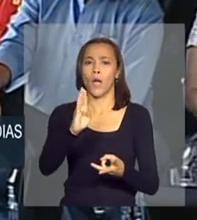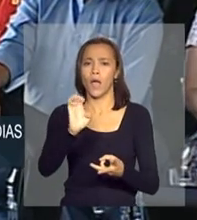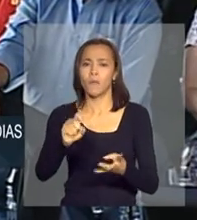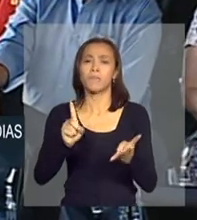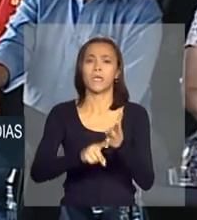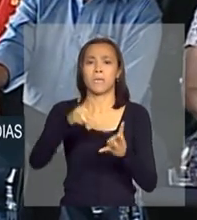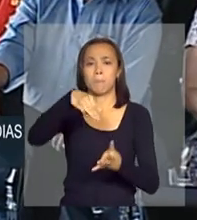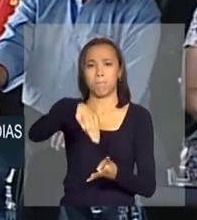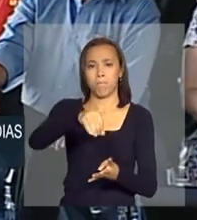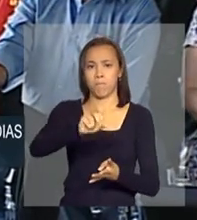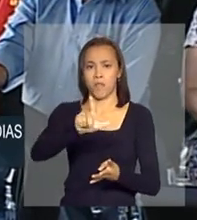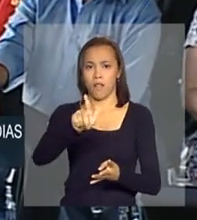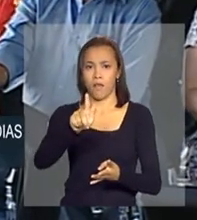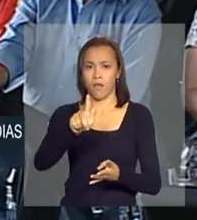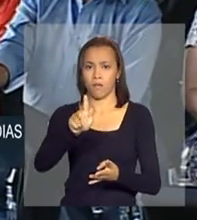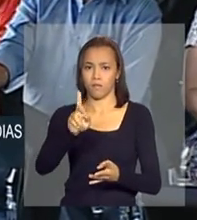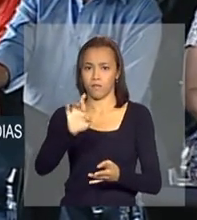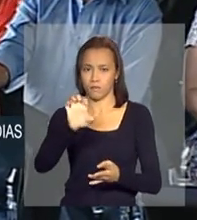em